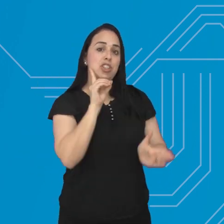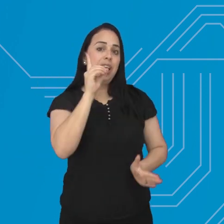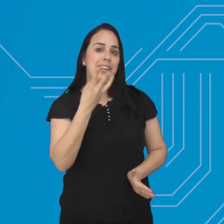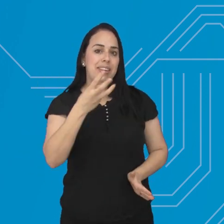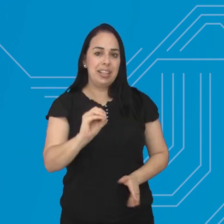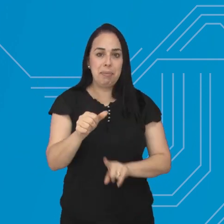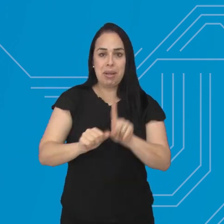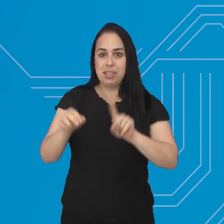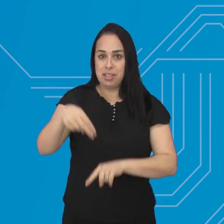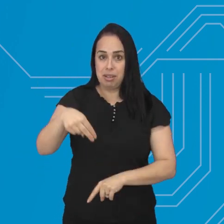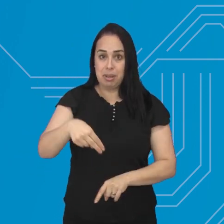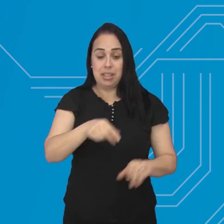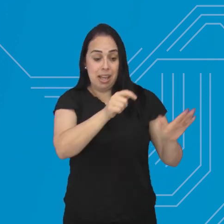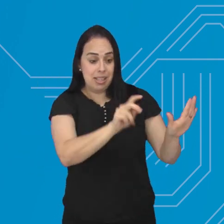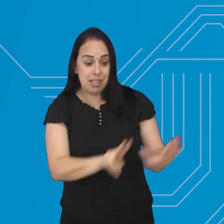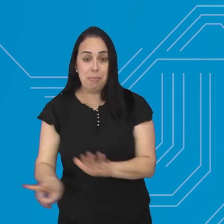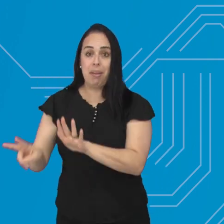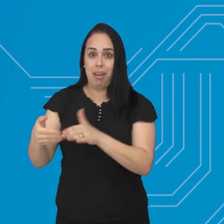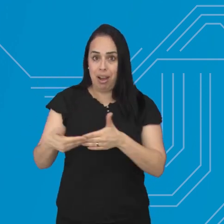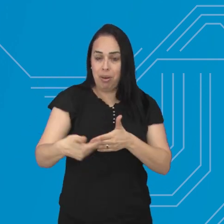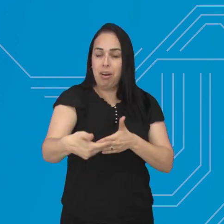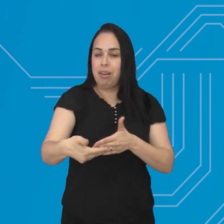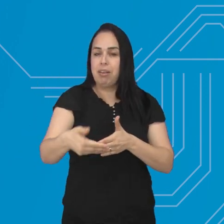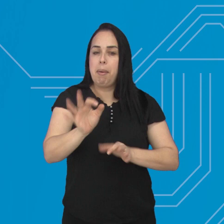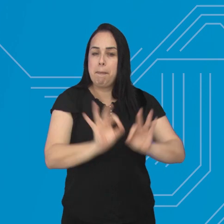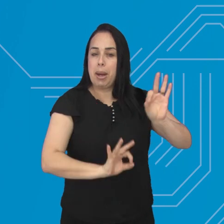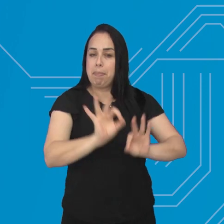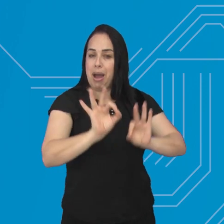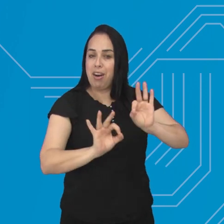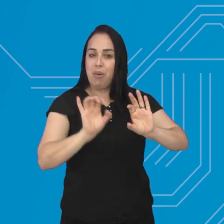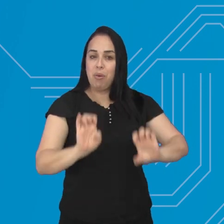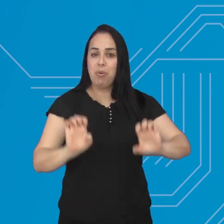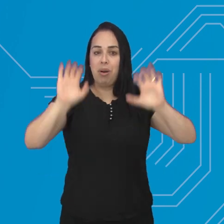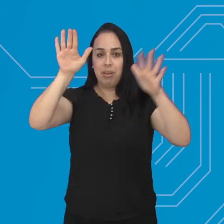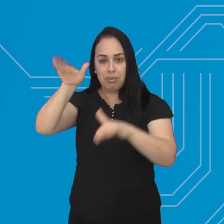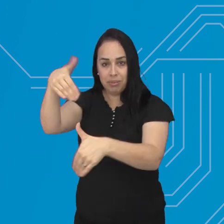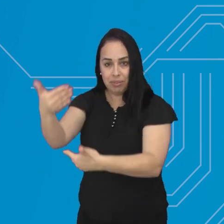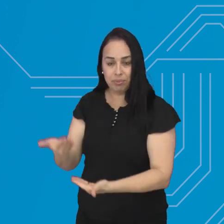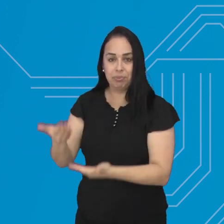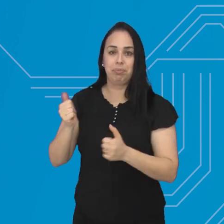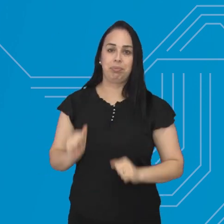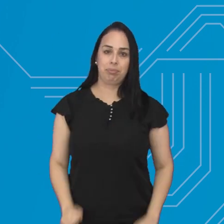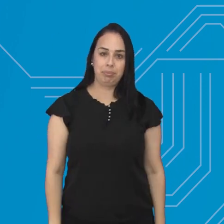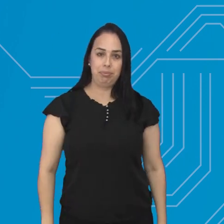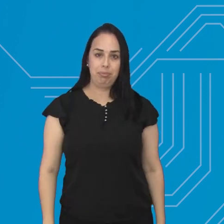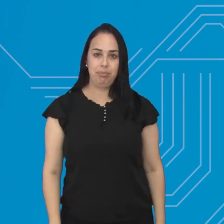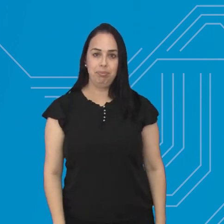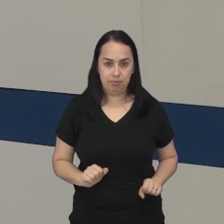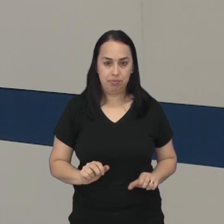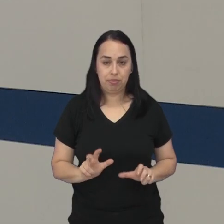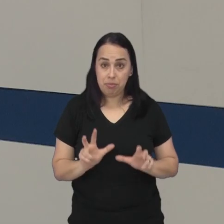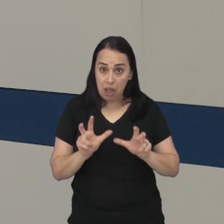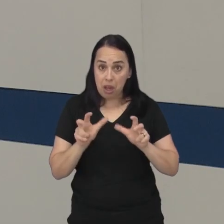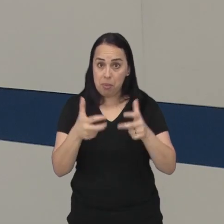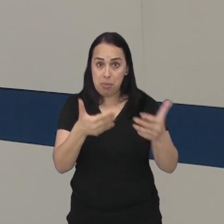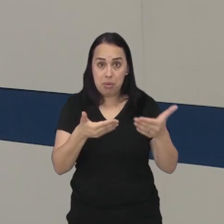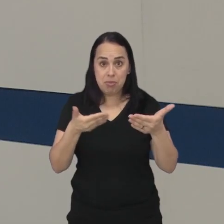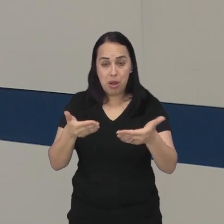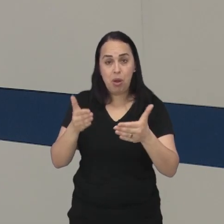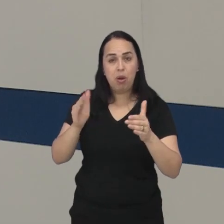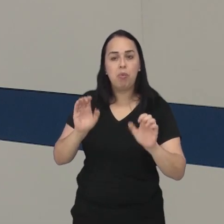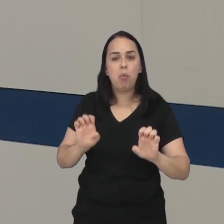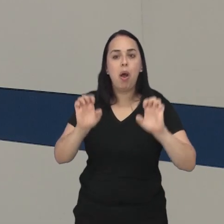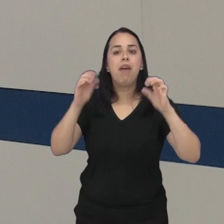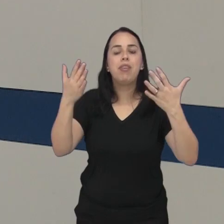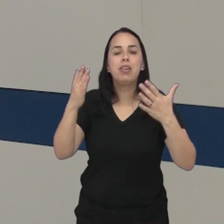30 de novembro. E essa semana, a Câmara realizou um evento para homenagear a categoria. A Câmara